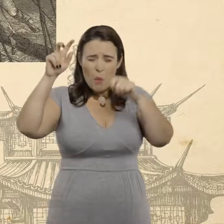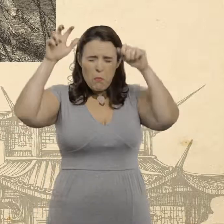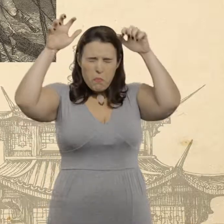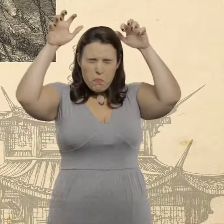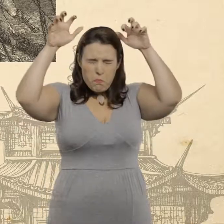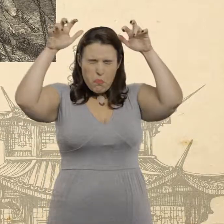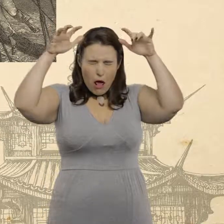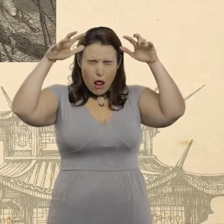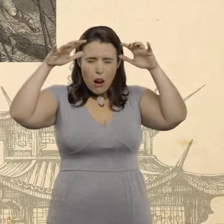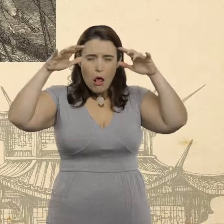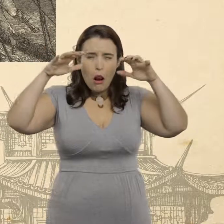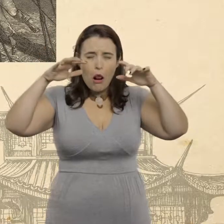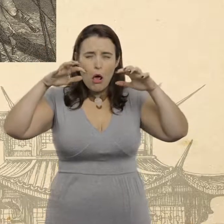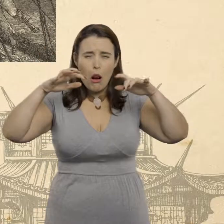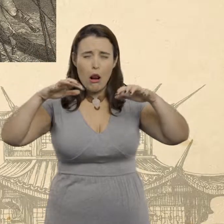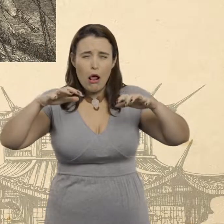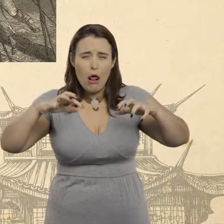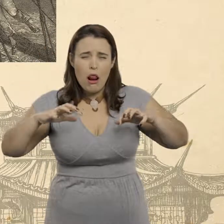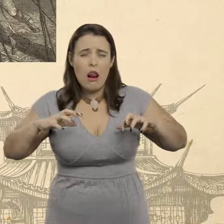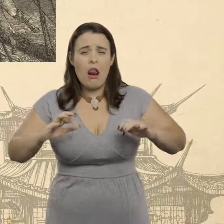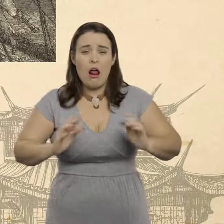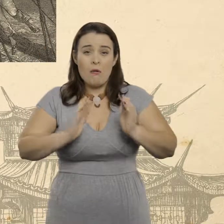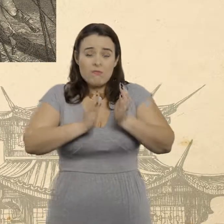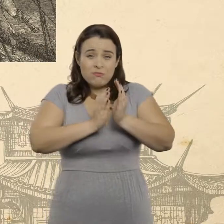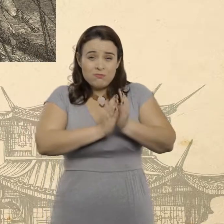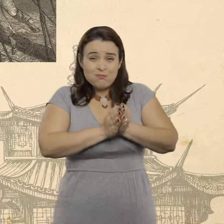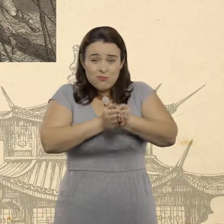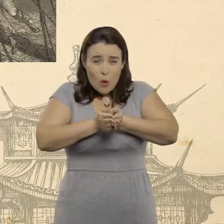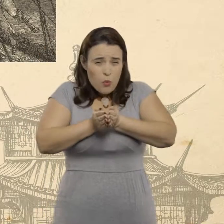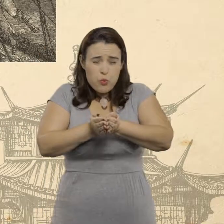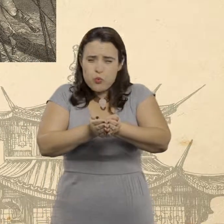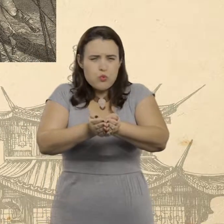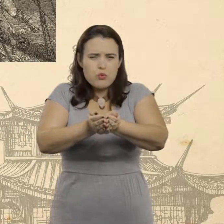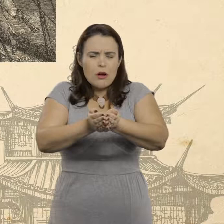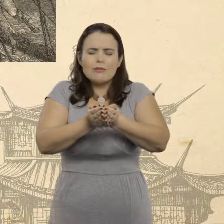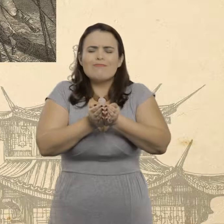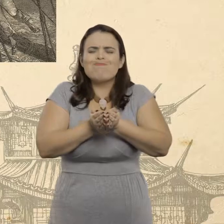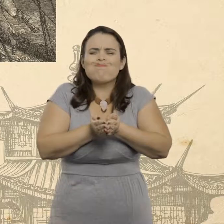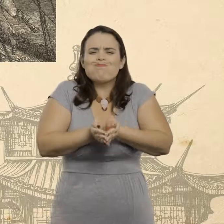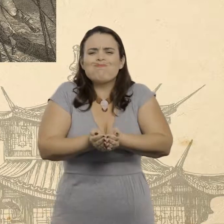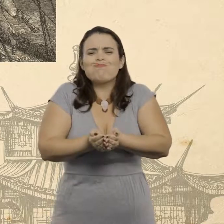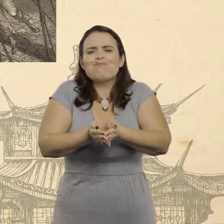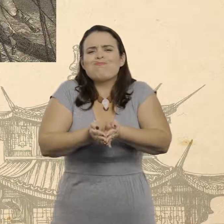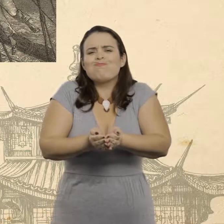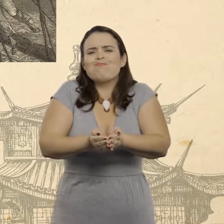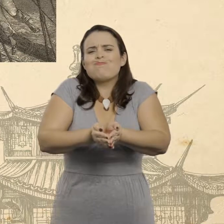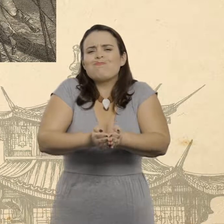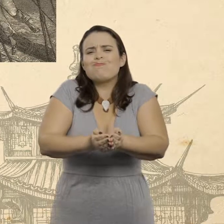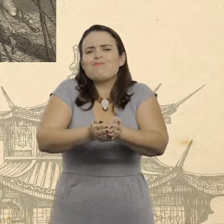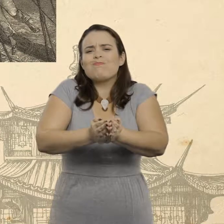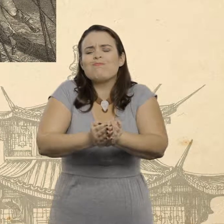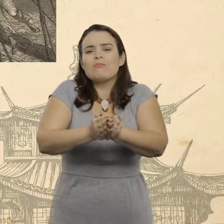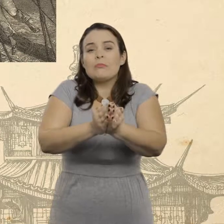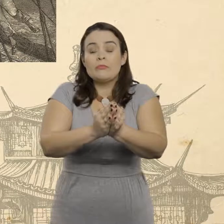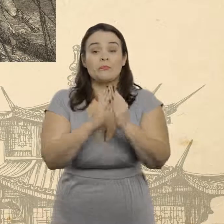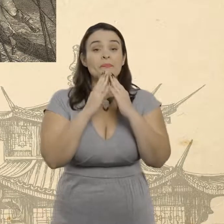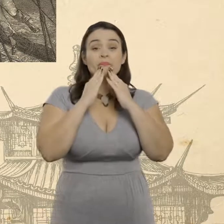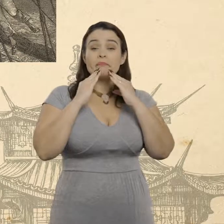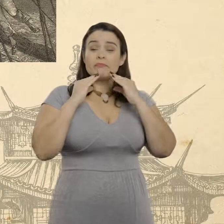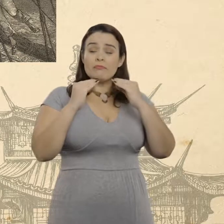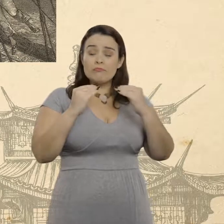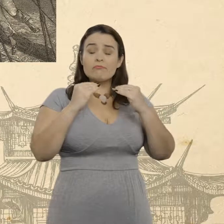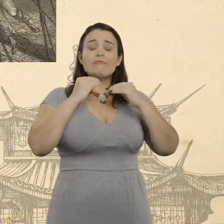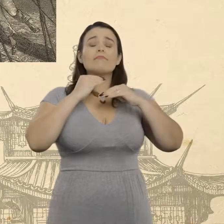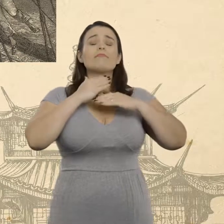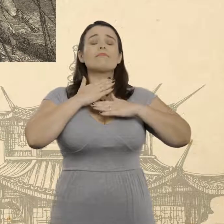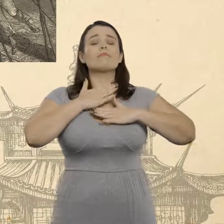tempestade enorme. O barco precisou diminuir a velocidade. Phileas Fogg estava muito calmo como sempre. O